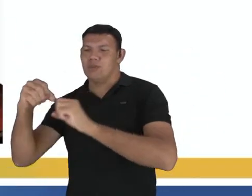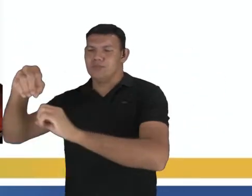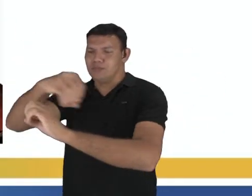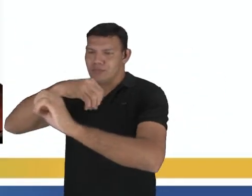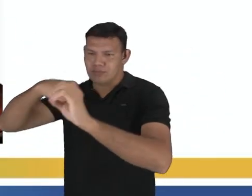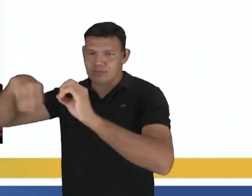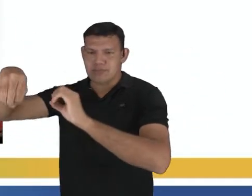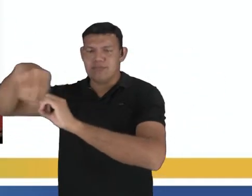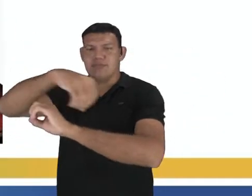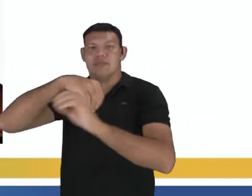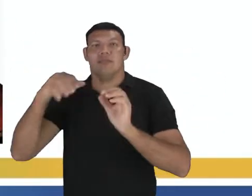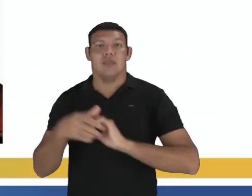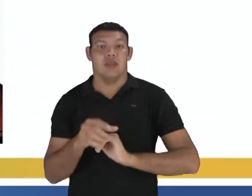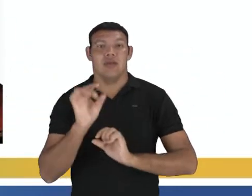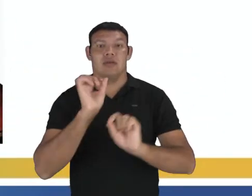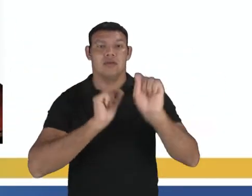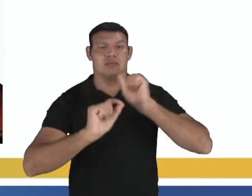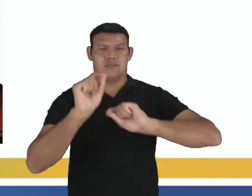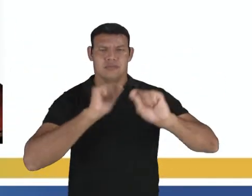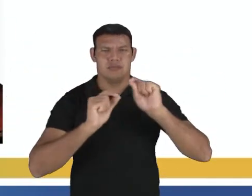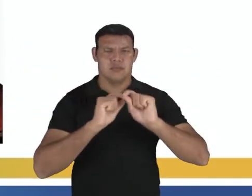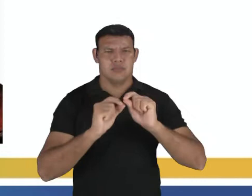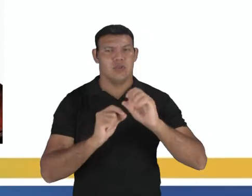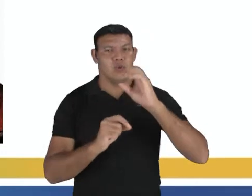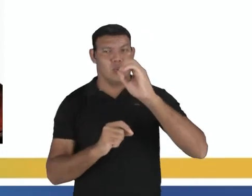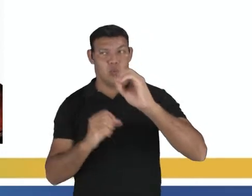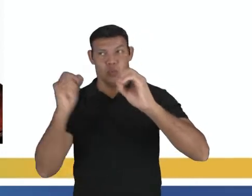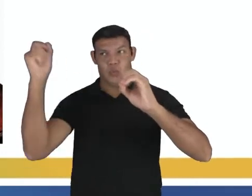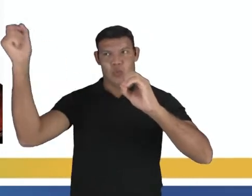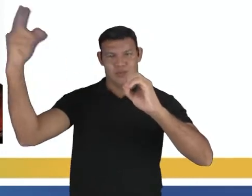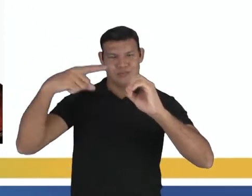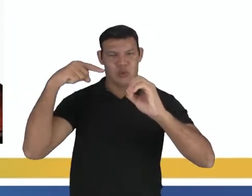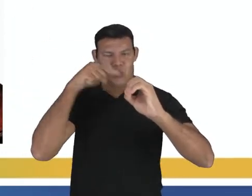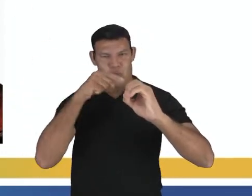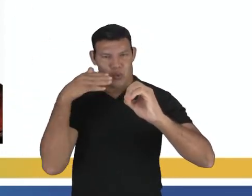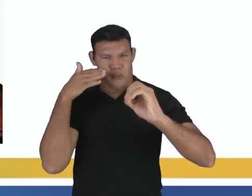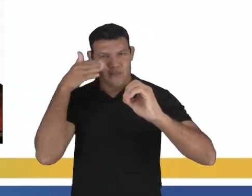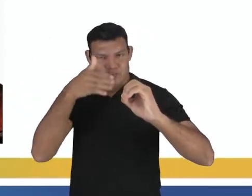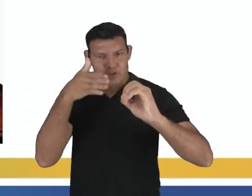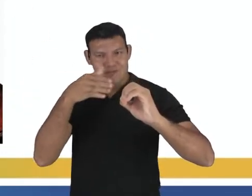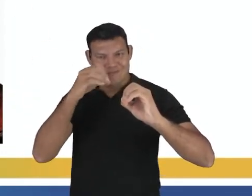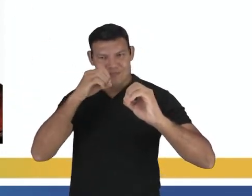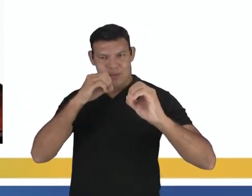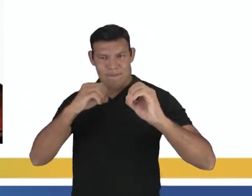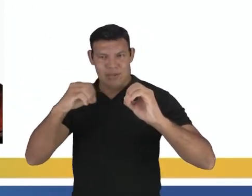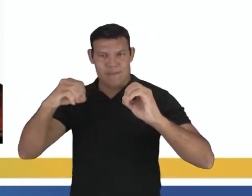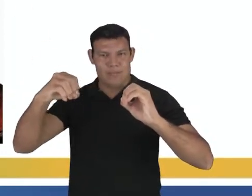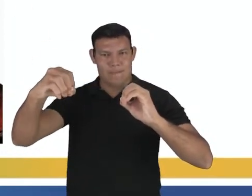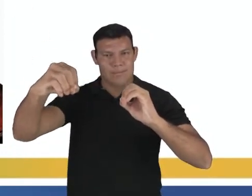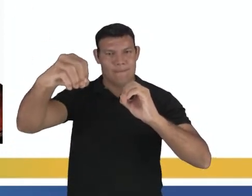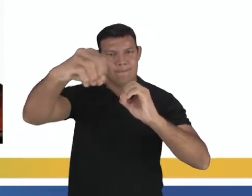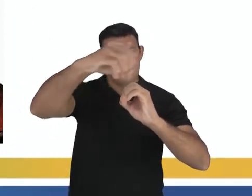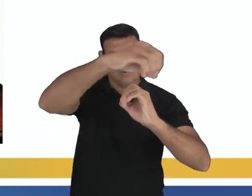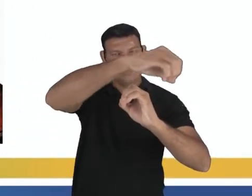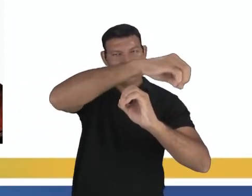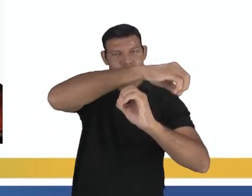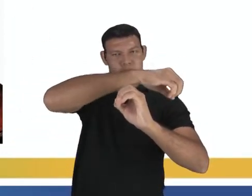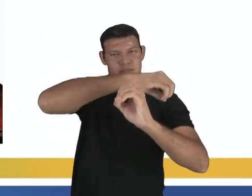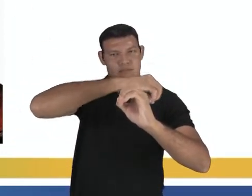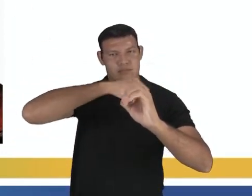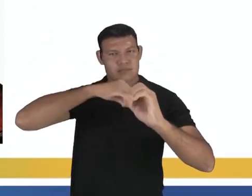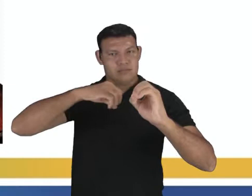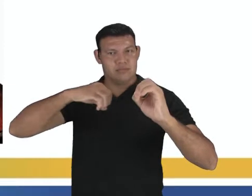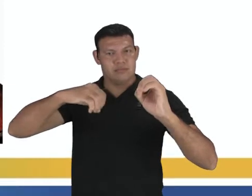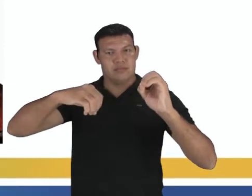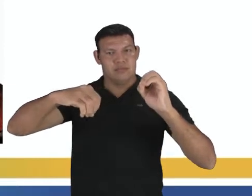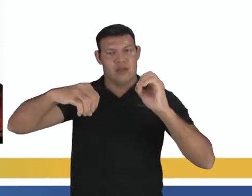Sol continuava no centro, só que o que acontecia? Tinha o Sol no centro, os outros planetas estavam orbitando ele, só que o Sol